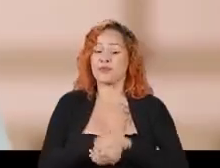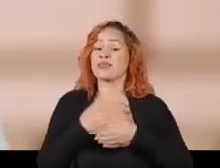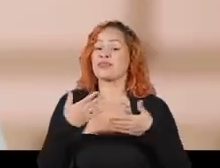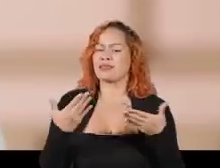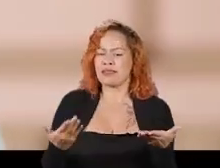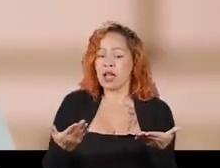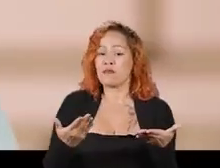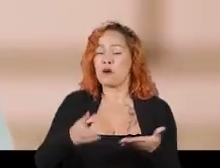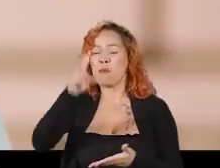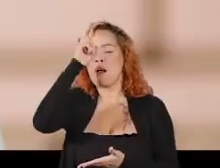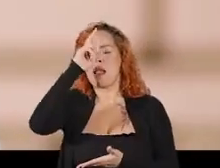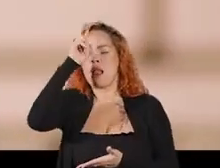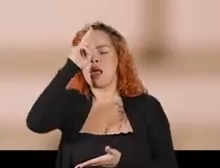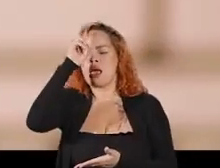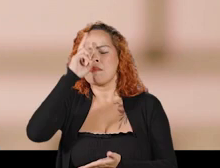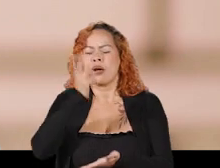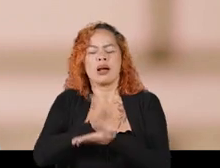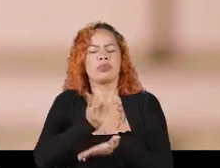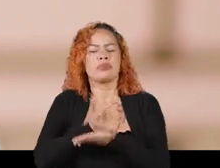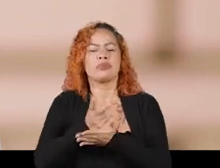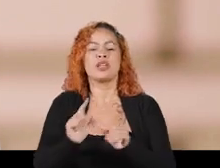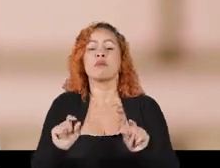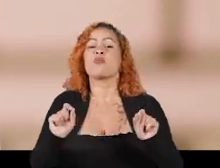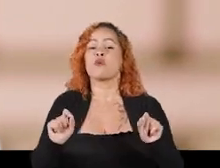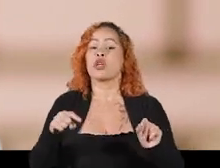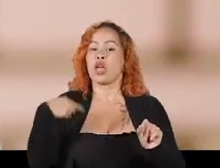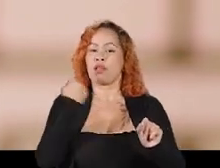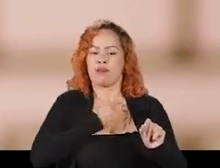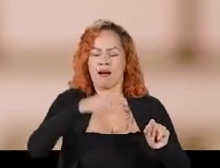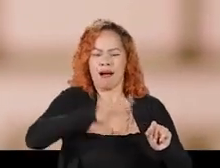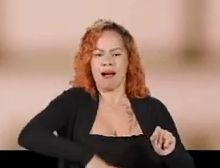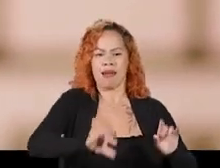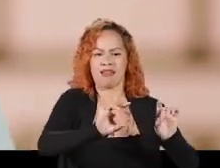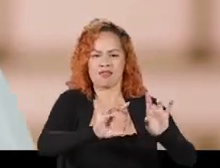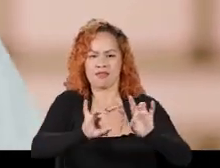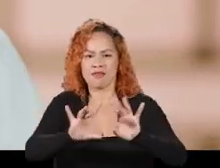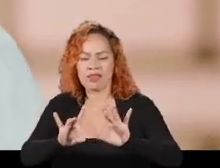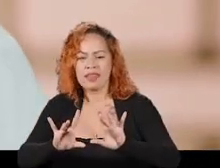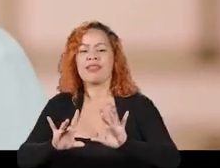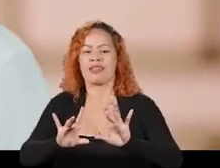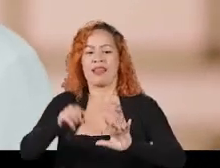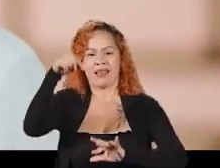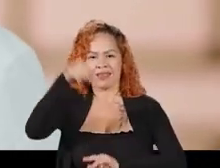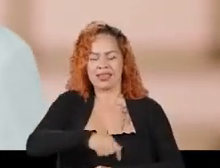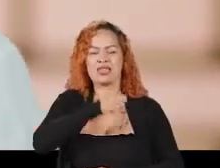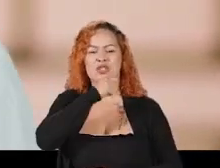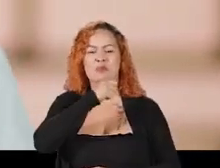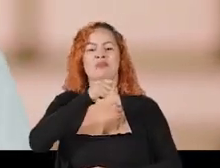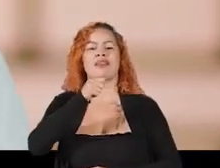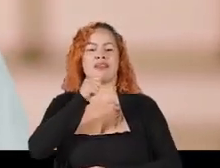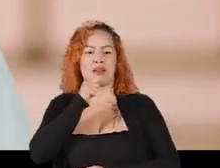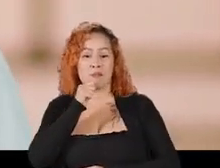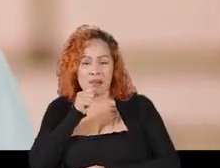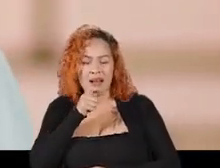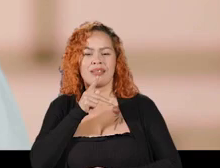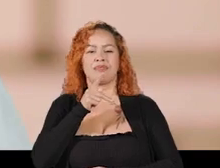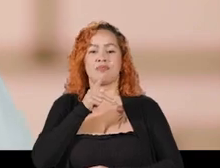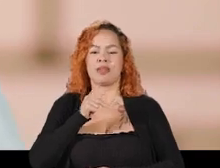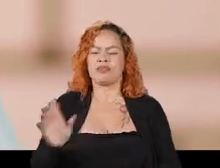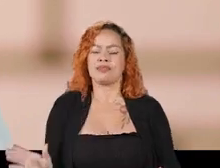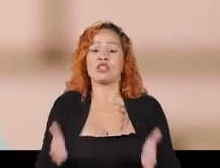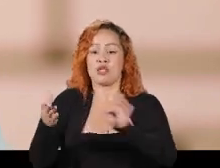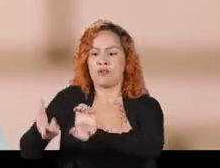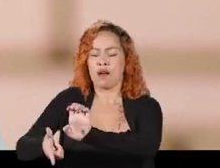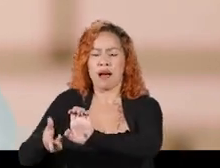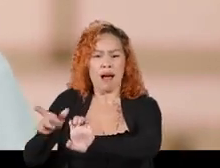Além disso, nós não vamos esquecer de forma nenhuma do nosso comércio, do setor de serviços e de incentivar bastante